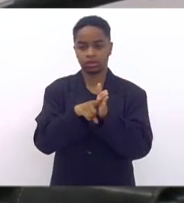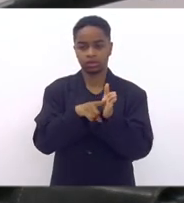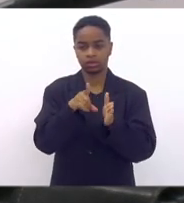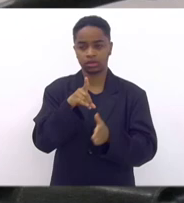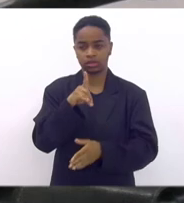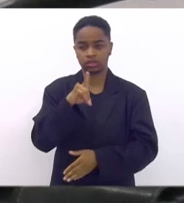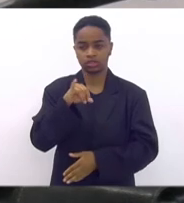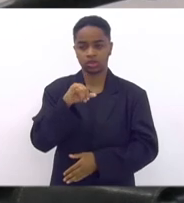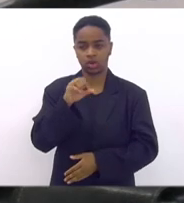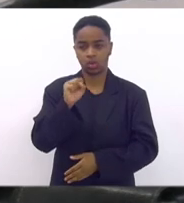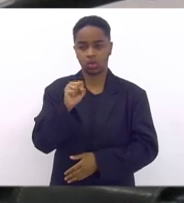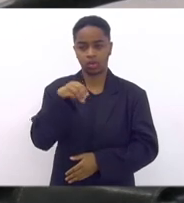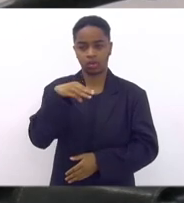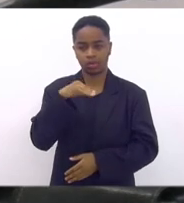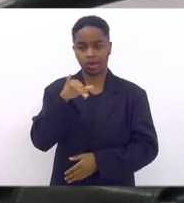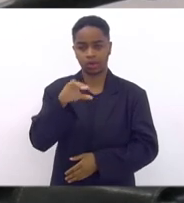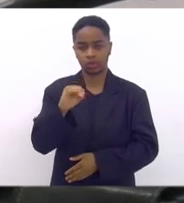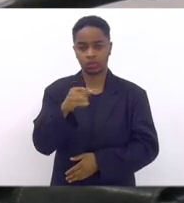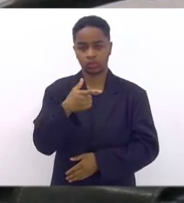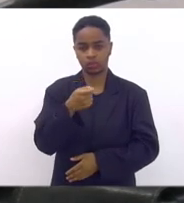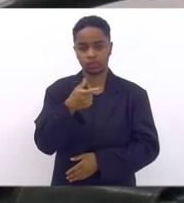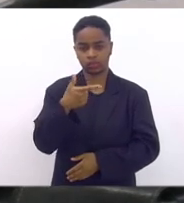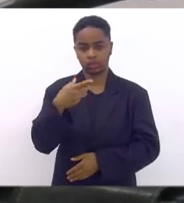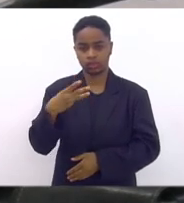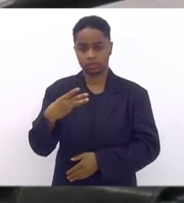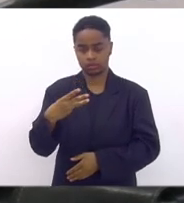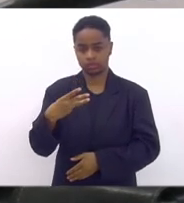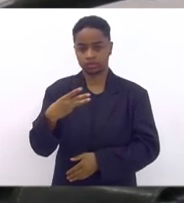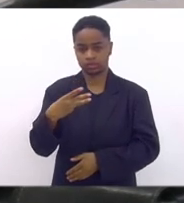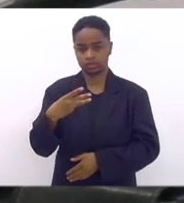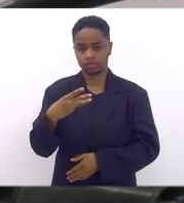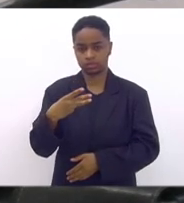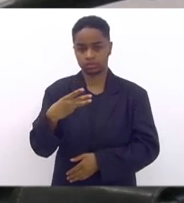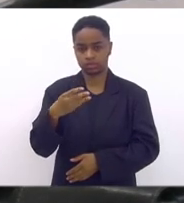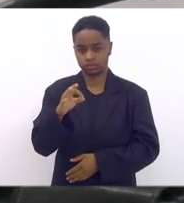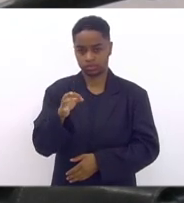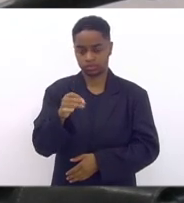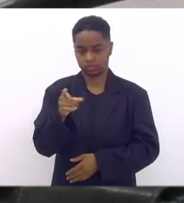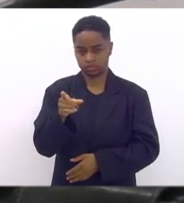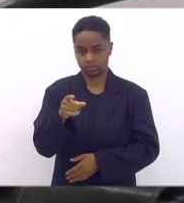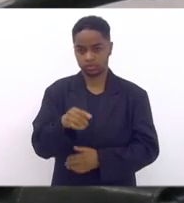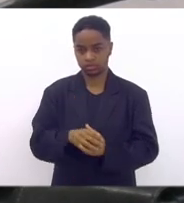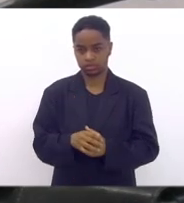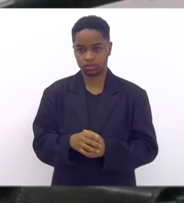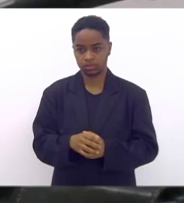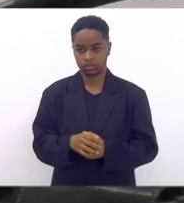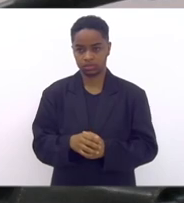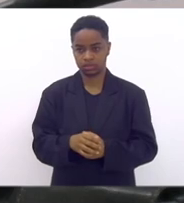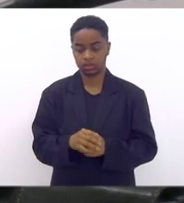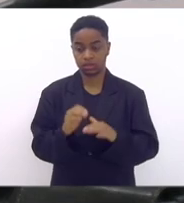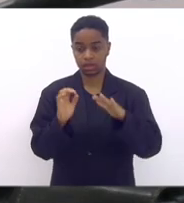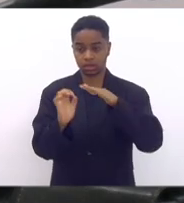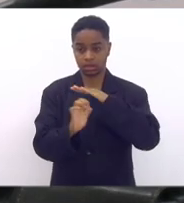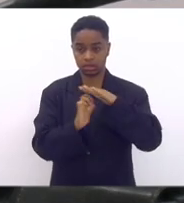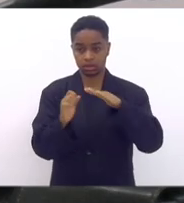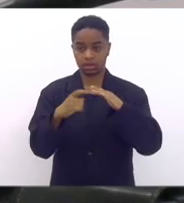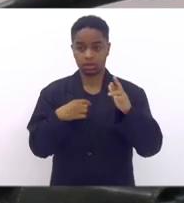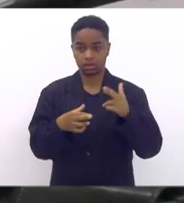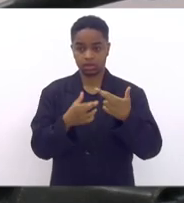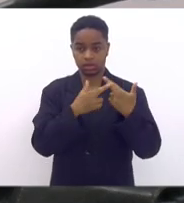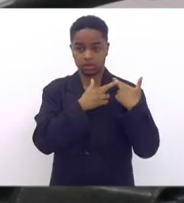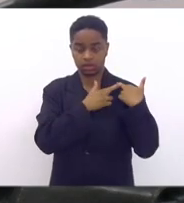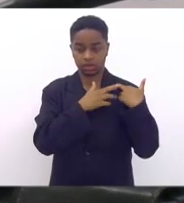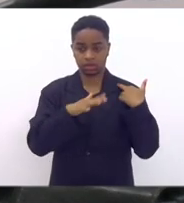23 eu acho que o senhor era bom anotar em 23 não sei Senhor Já Estava revelou que a empresa responsável pelo navio são